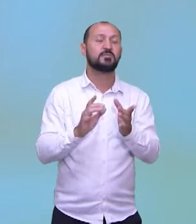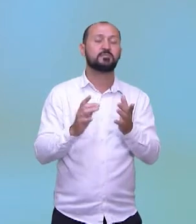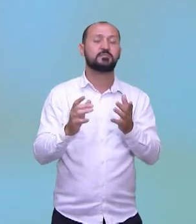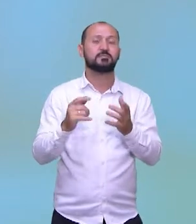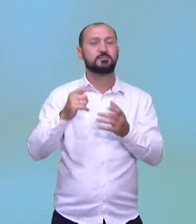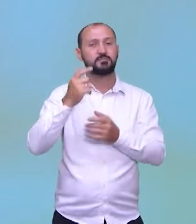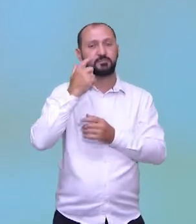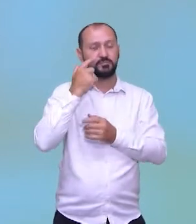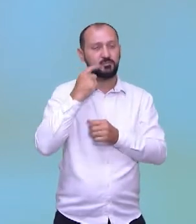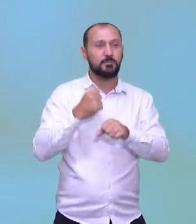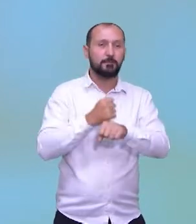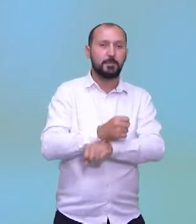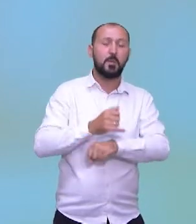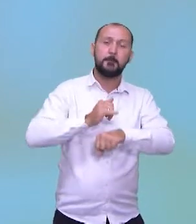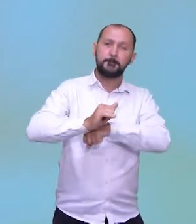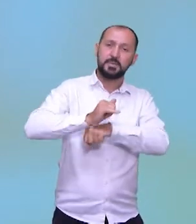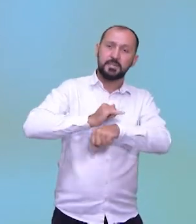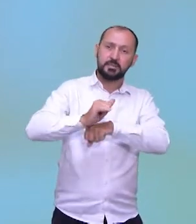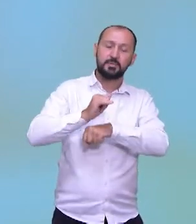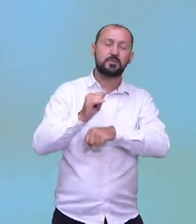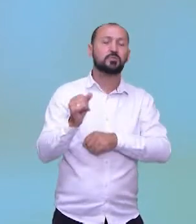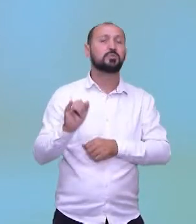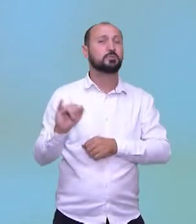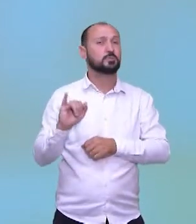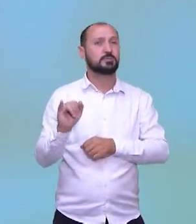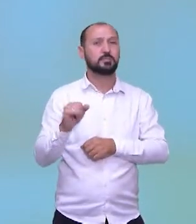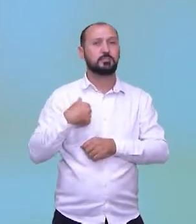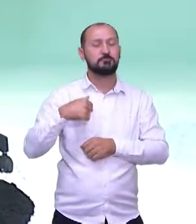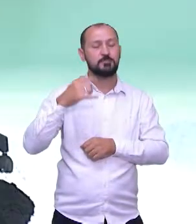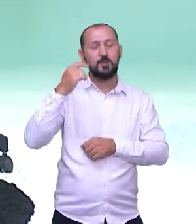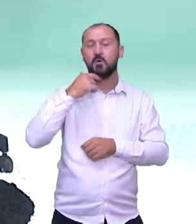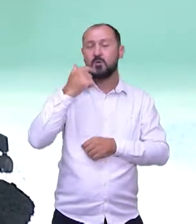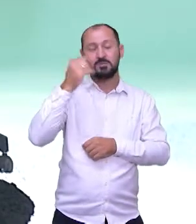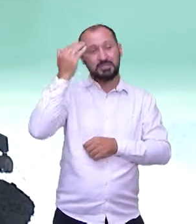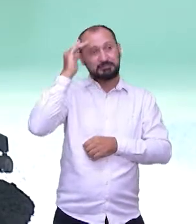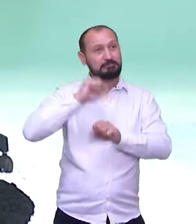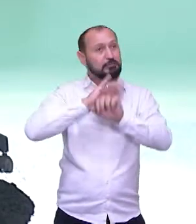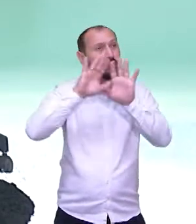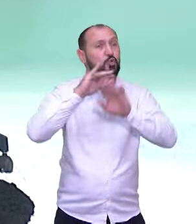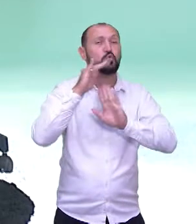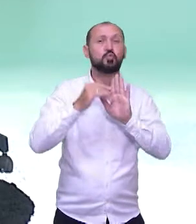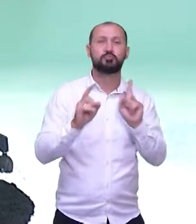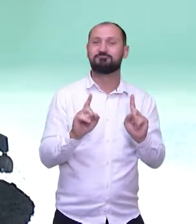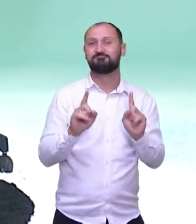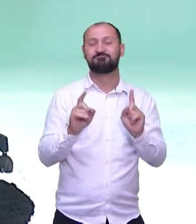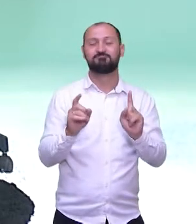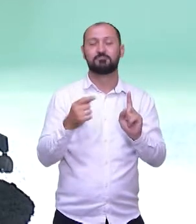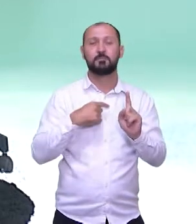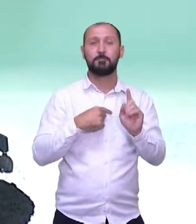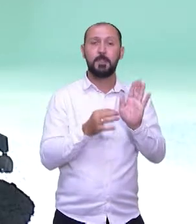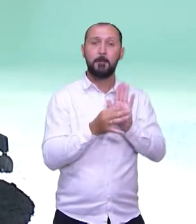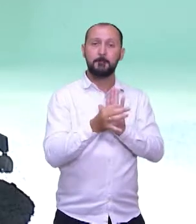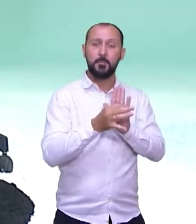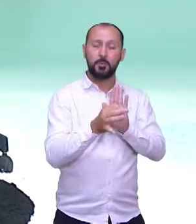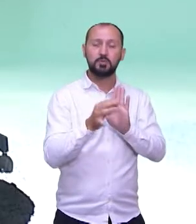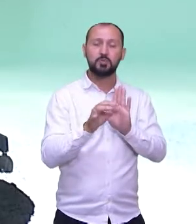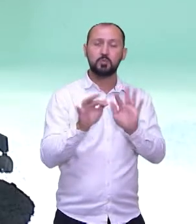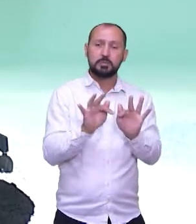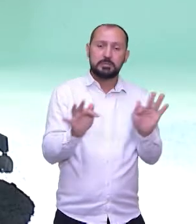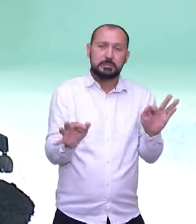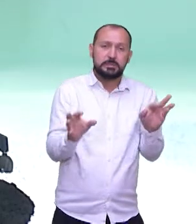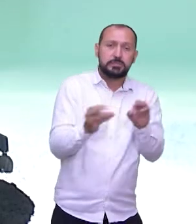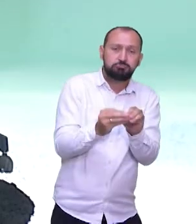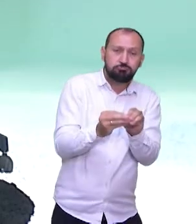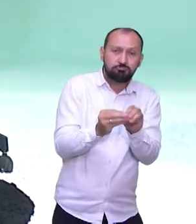coisa, vai exigir um planejamento tributário inimaginável. Muito grande, exatamente. E a proposta da simplificação